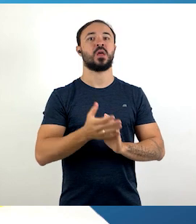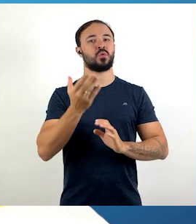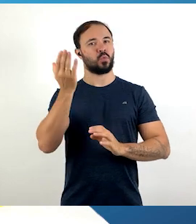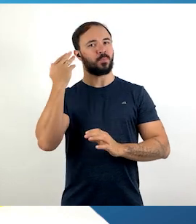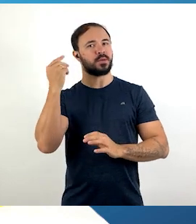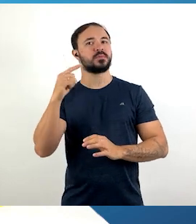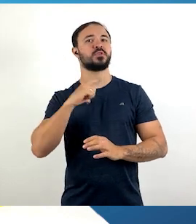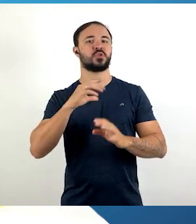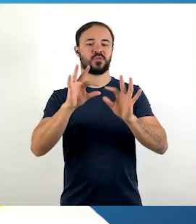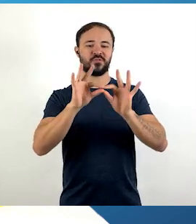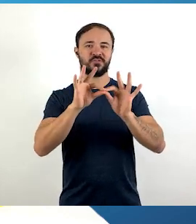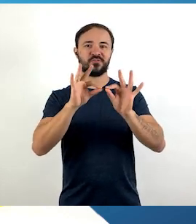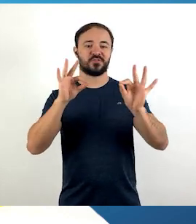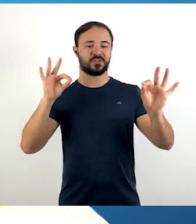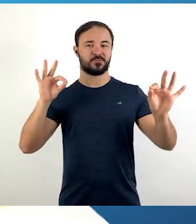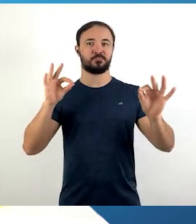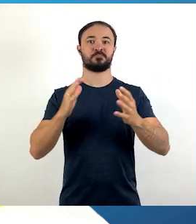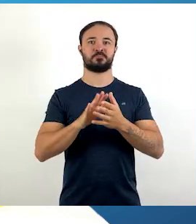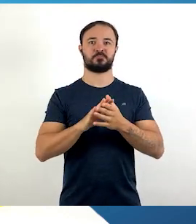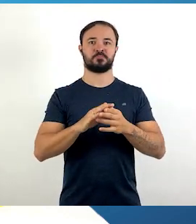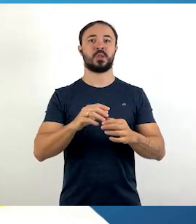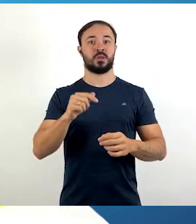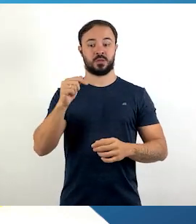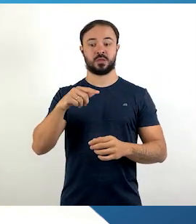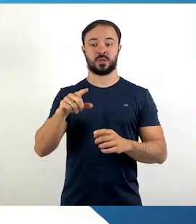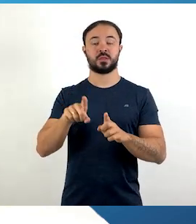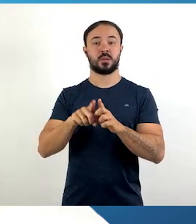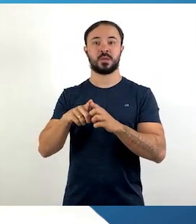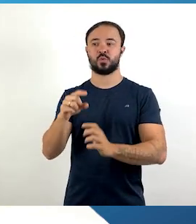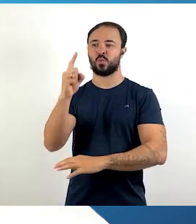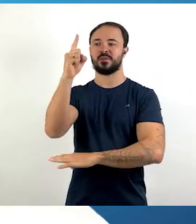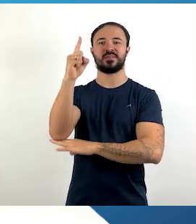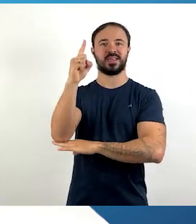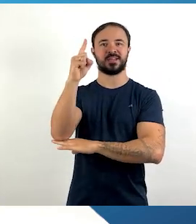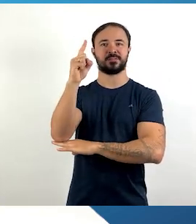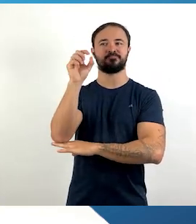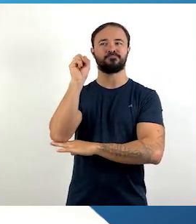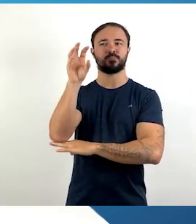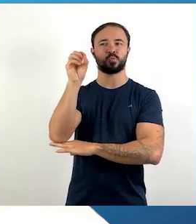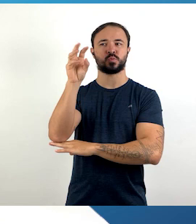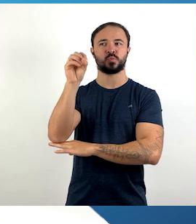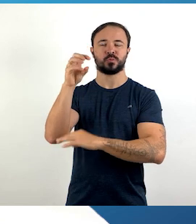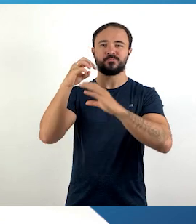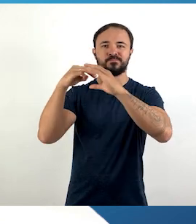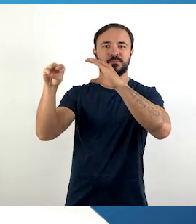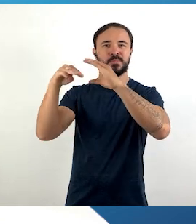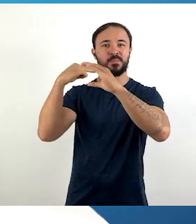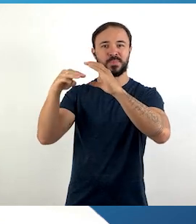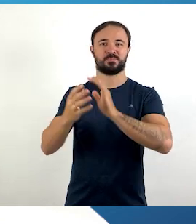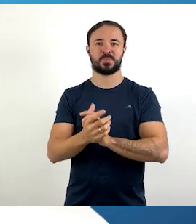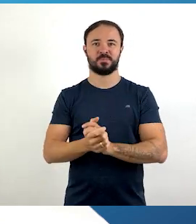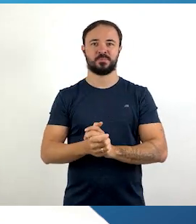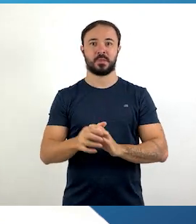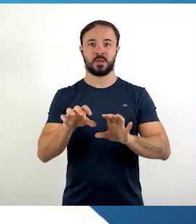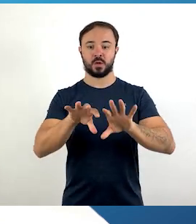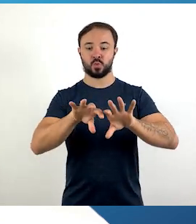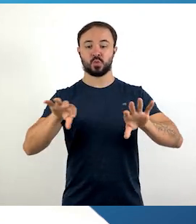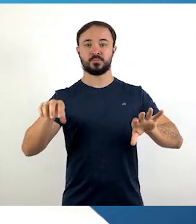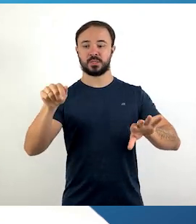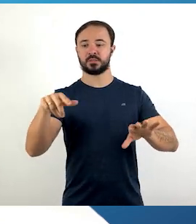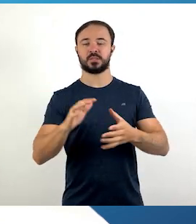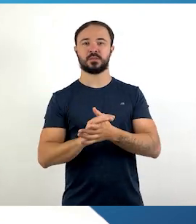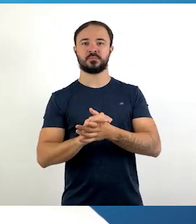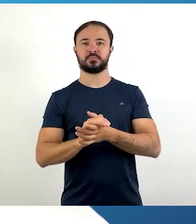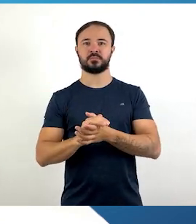né? Esse aqui nós temos telégrafos com antenas. E o telégrafo nós temos duas partes, o emissor, onde ele vai utilizar essa